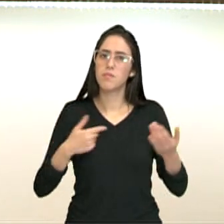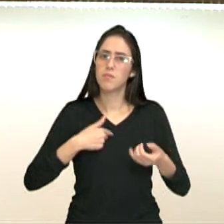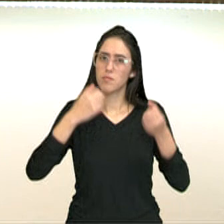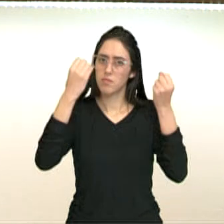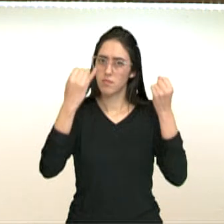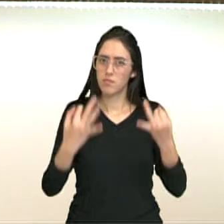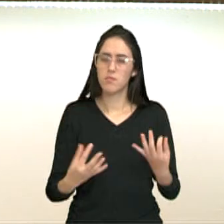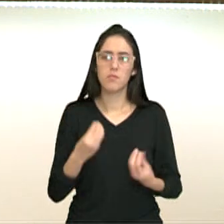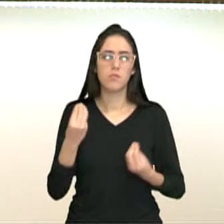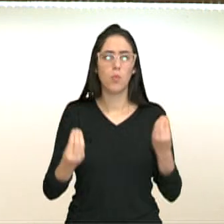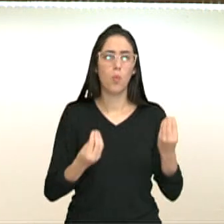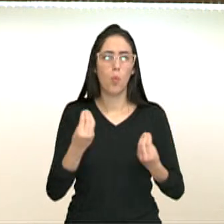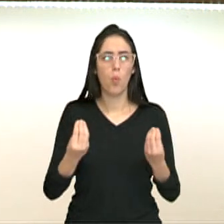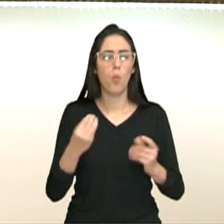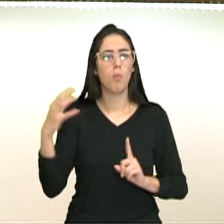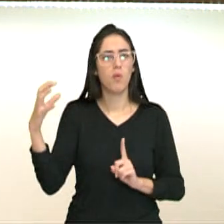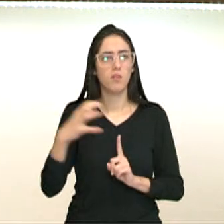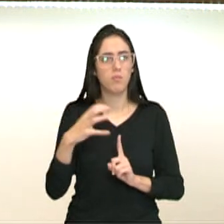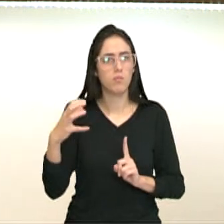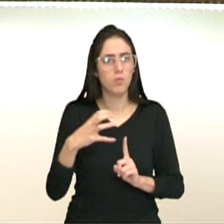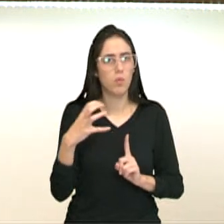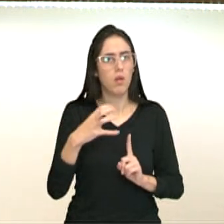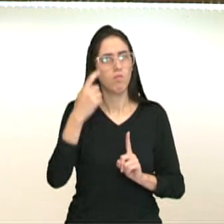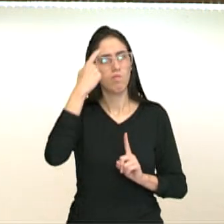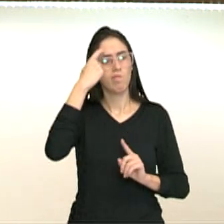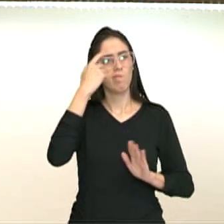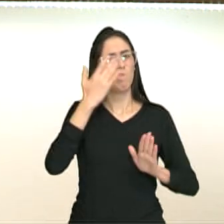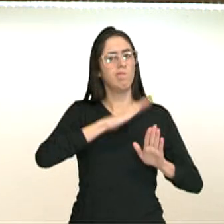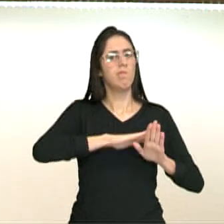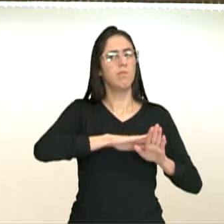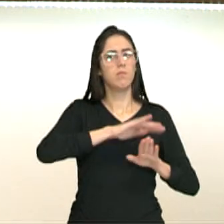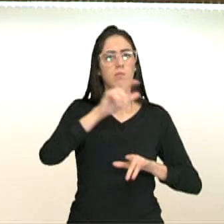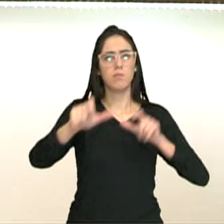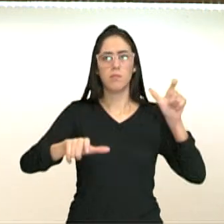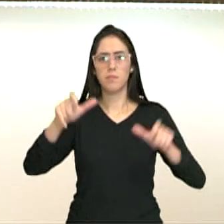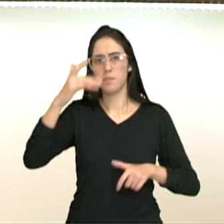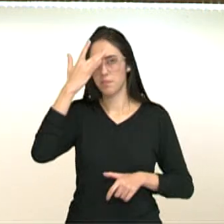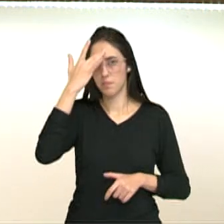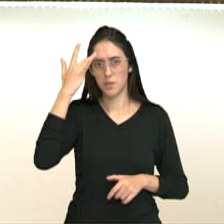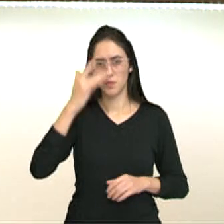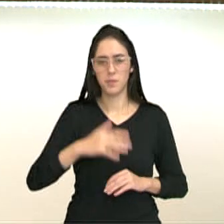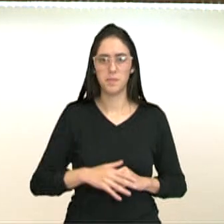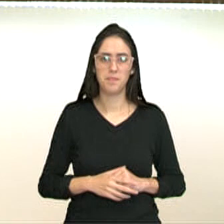disso e a influência ideológica na vida das pessoas.